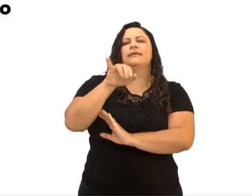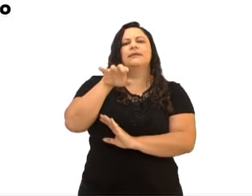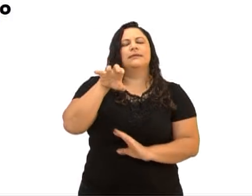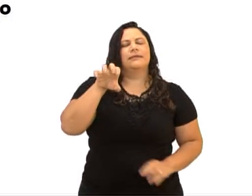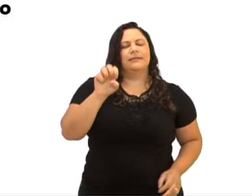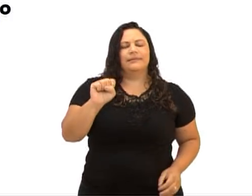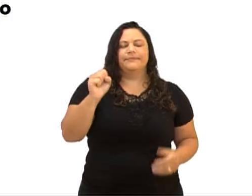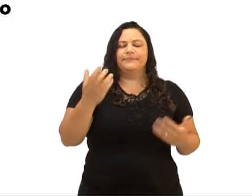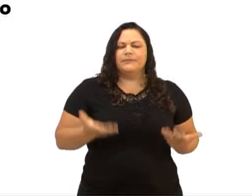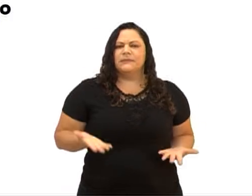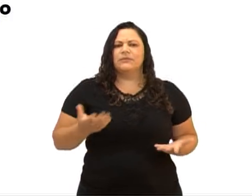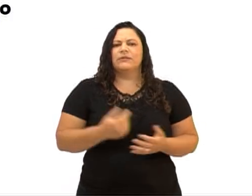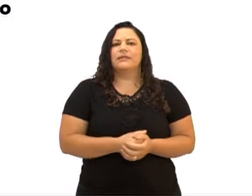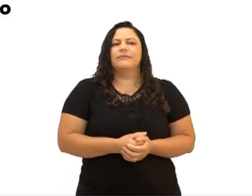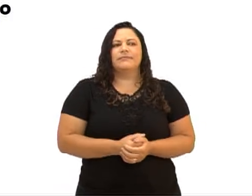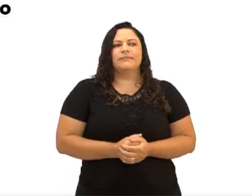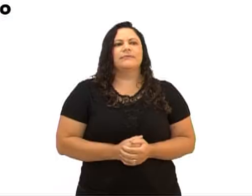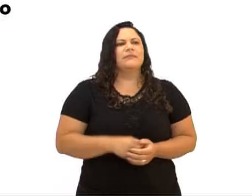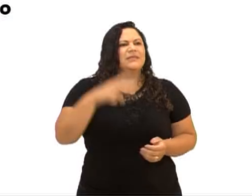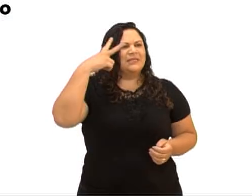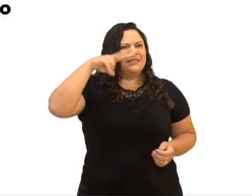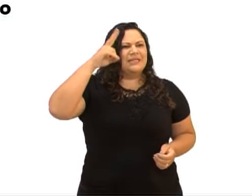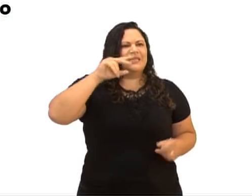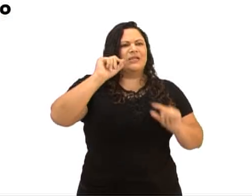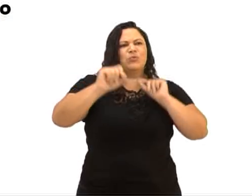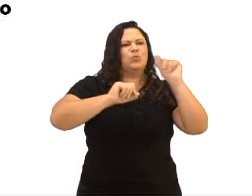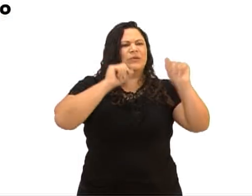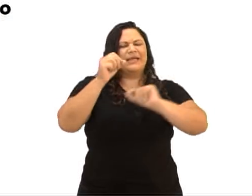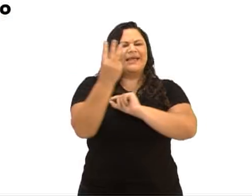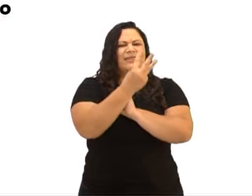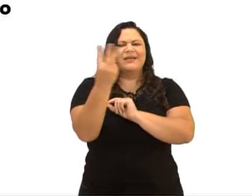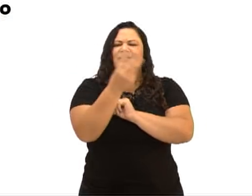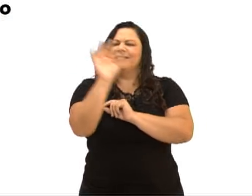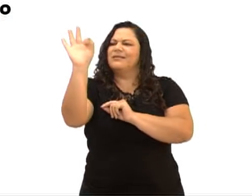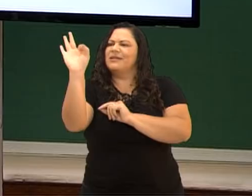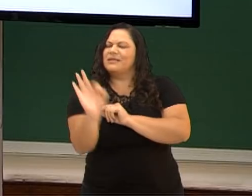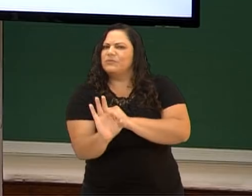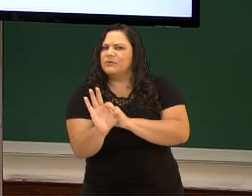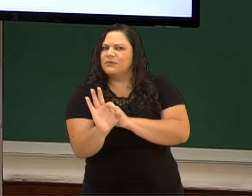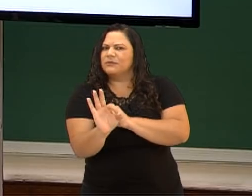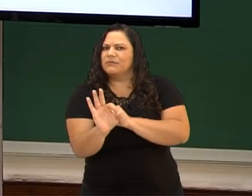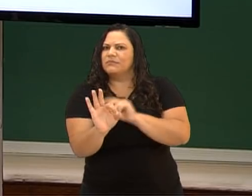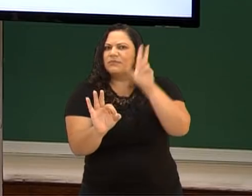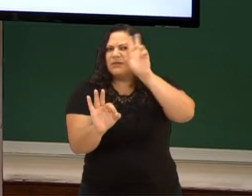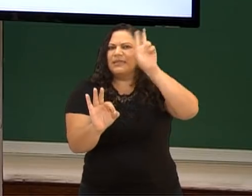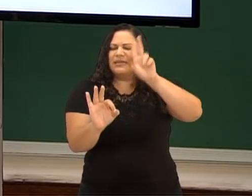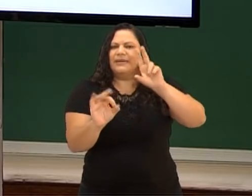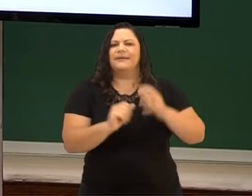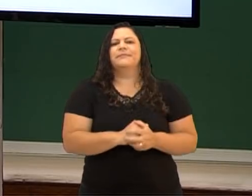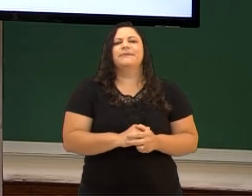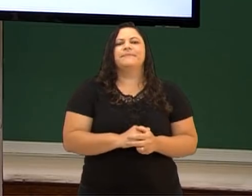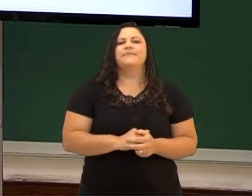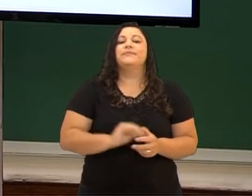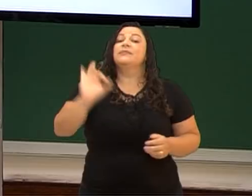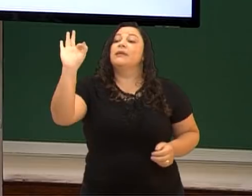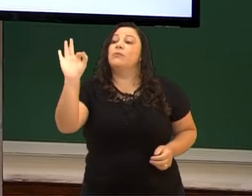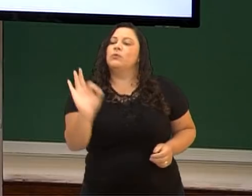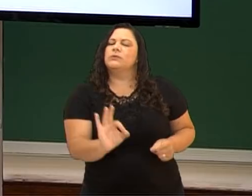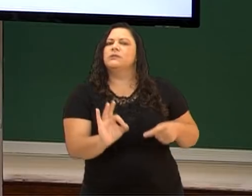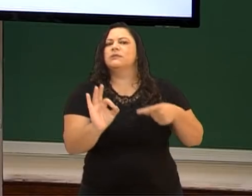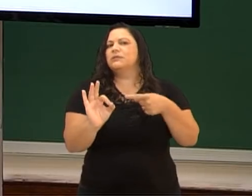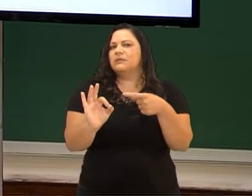parte de 360? Lembra quando nós encontramos lá os 33%? Lá da porcentagem, nós encontramos que